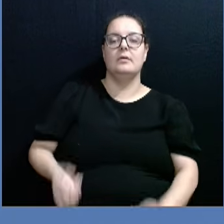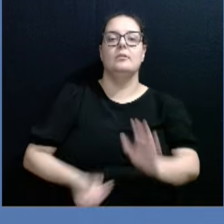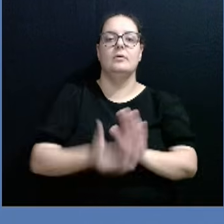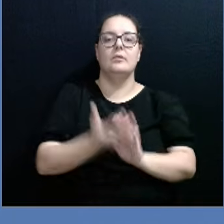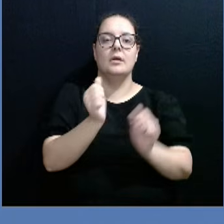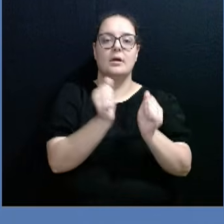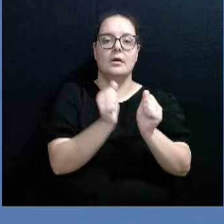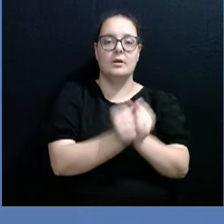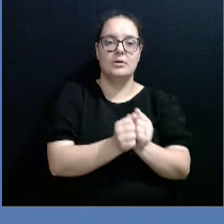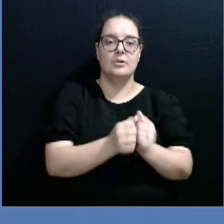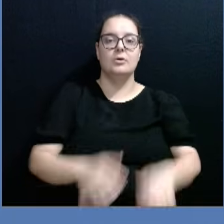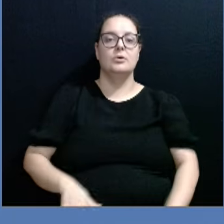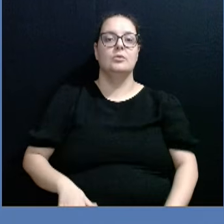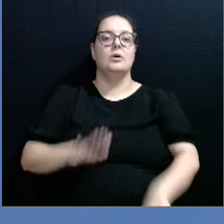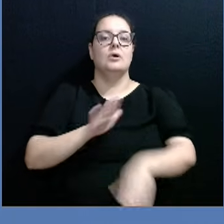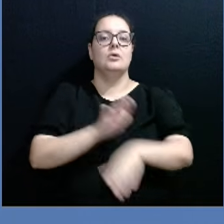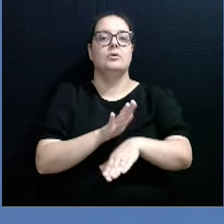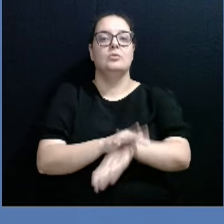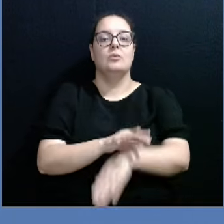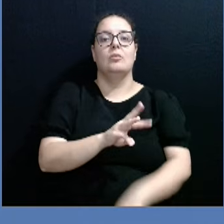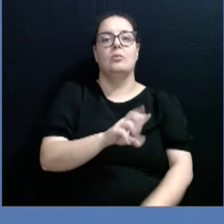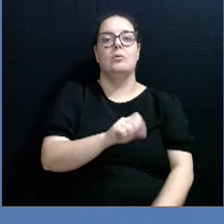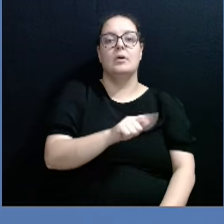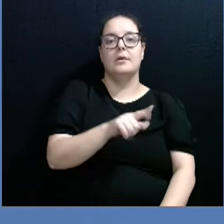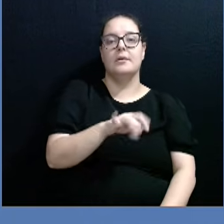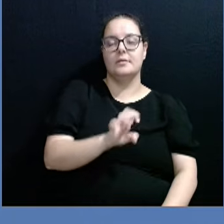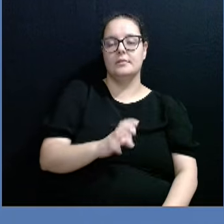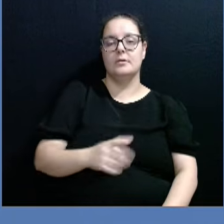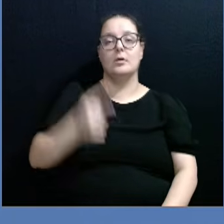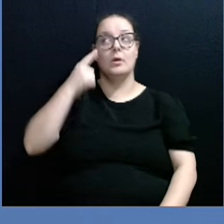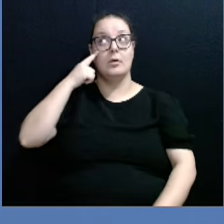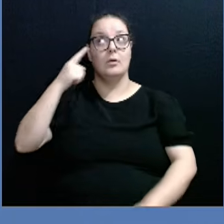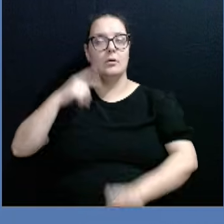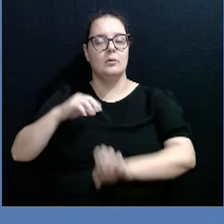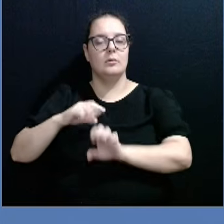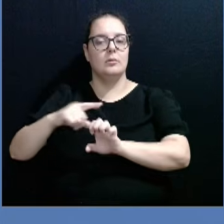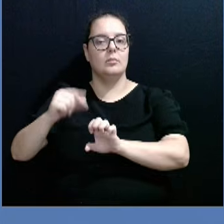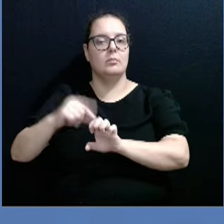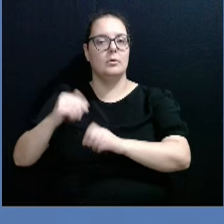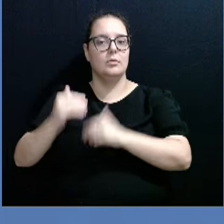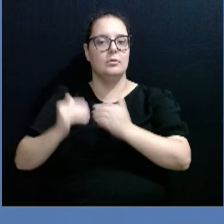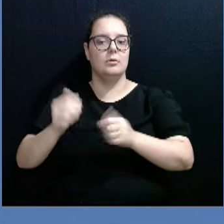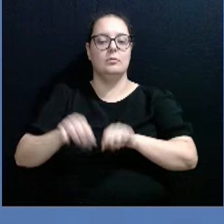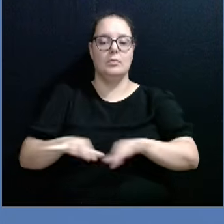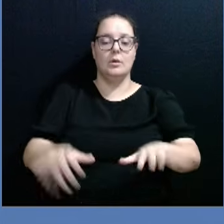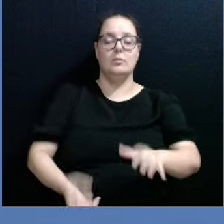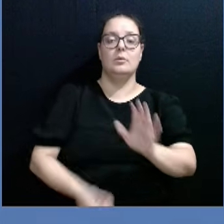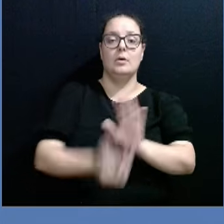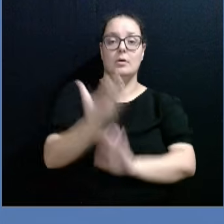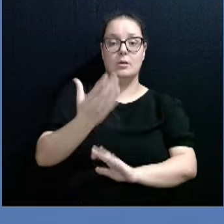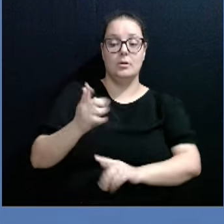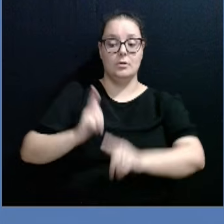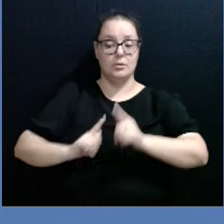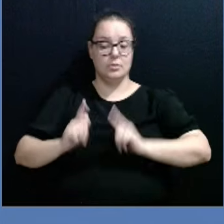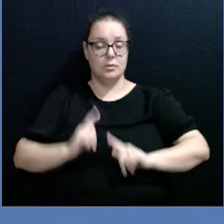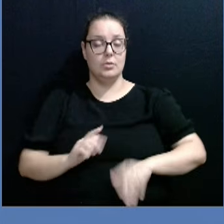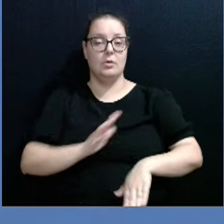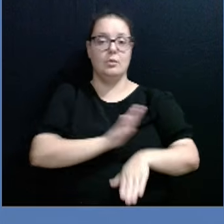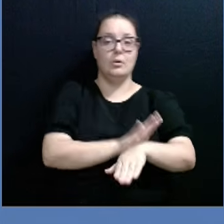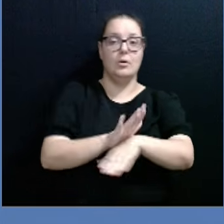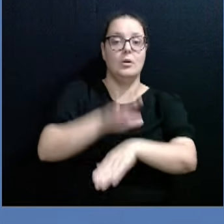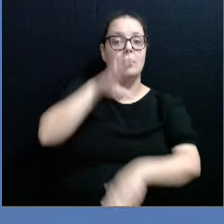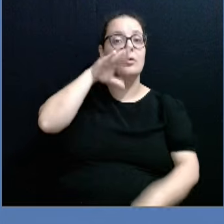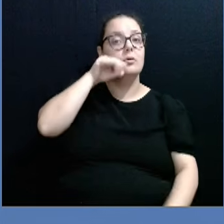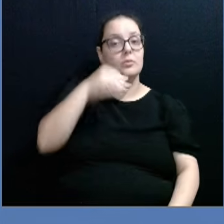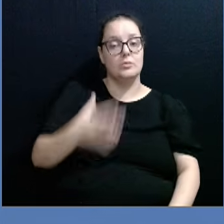dissemina o pensamento empreendedor para outros fundadores, gestores e colaboradores do setor